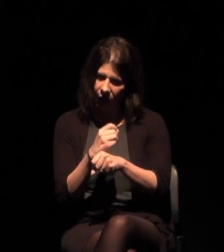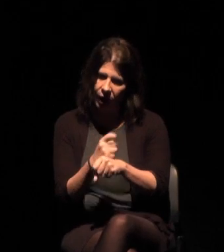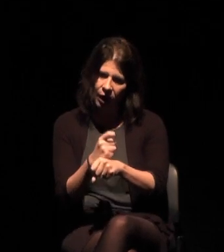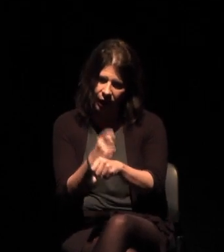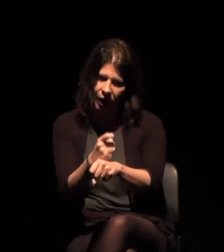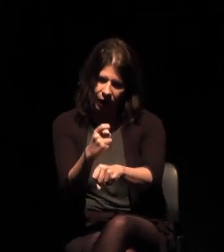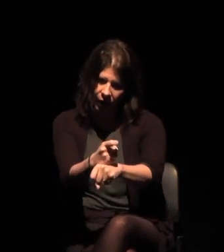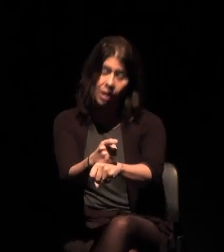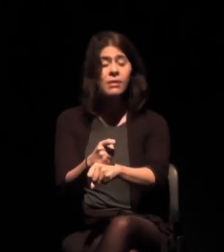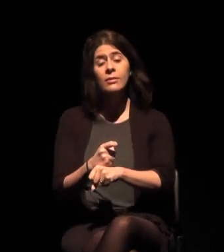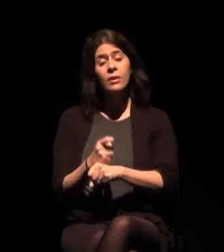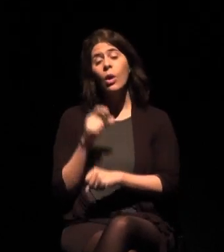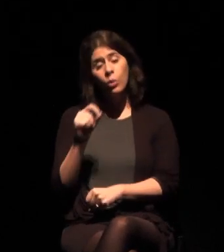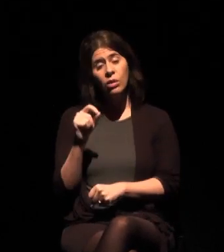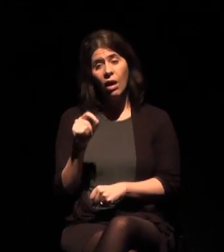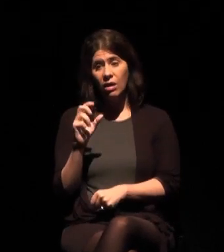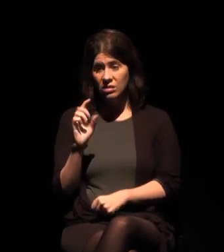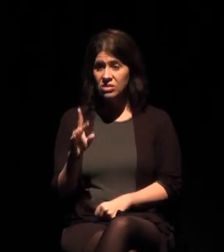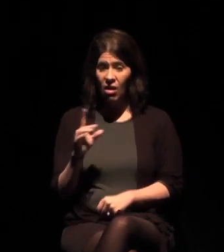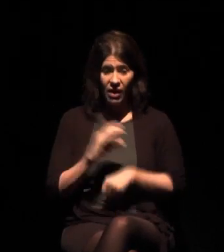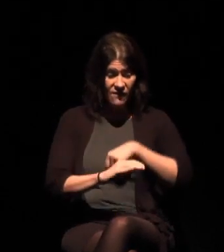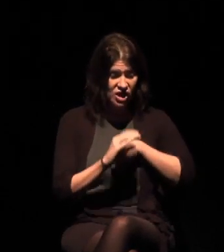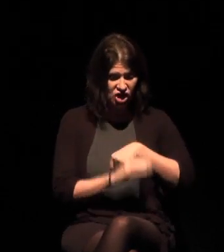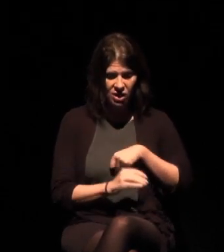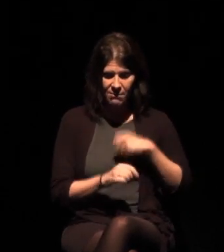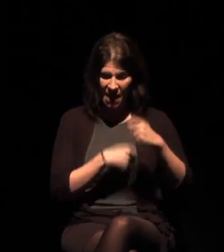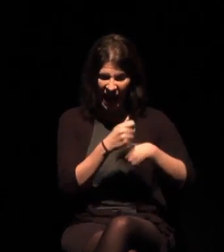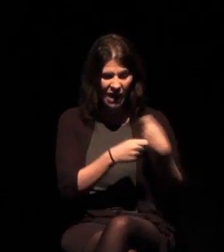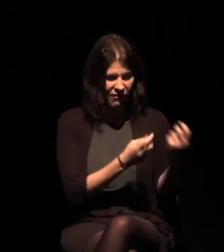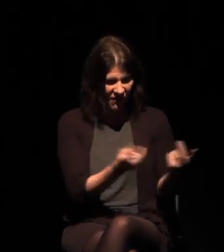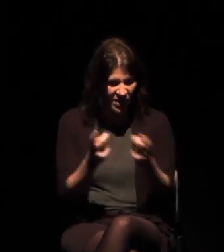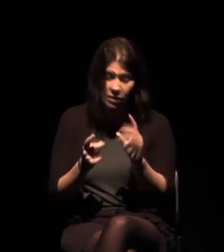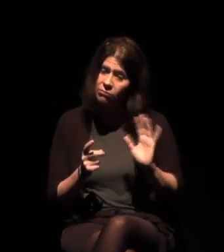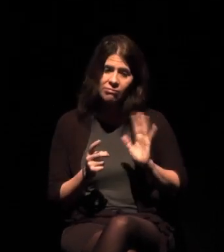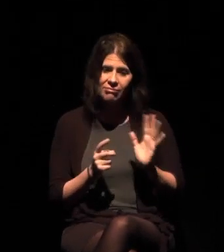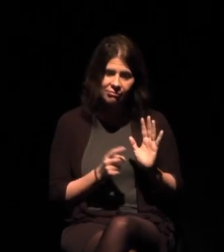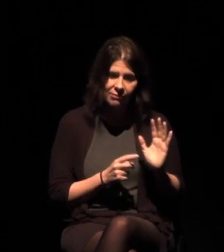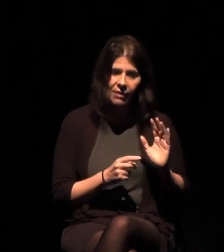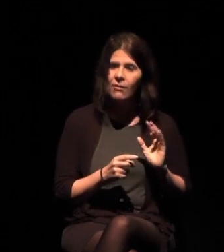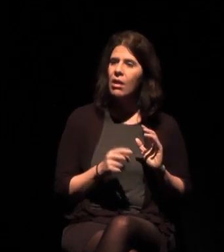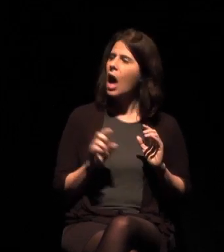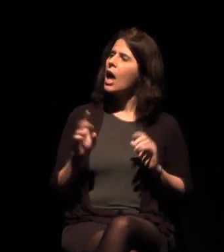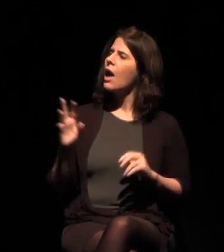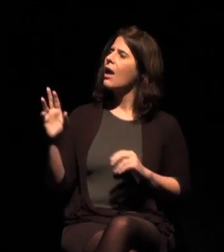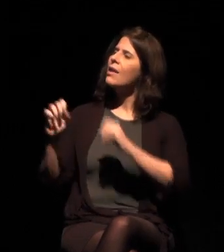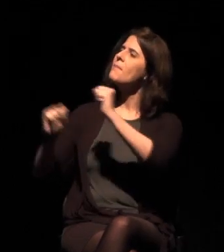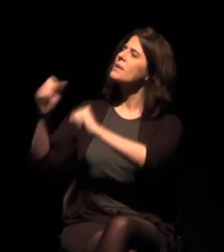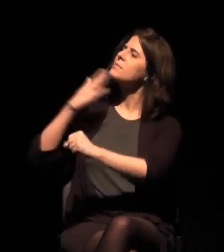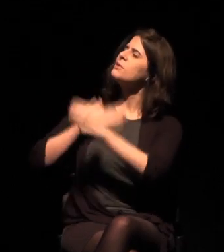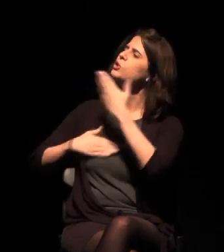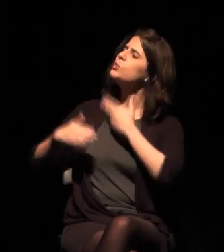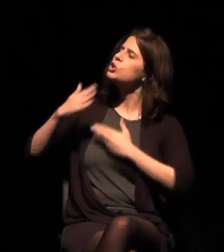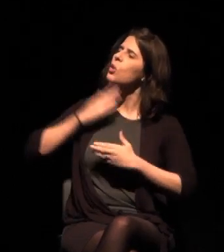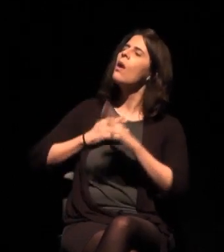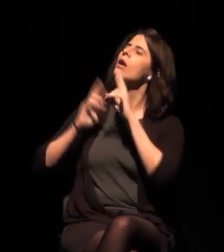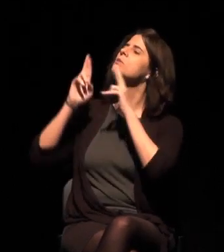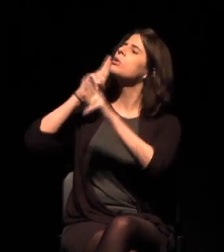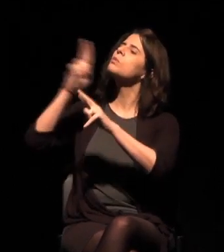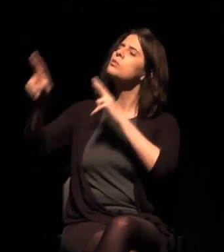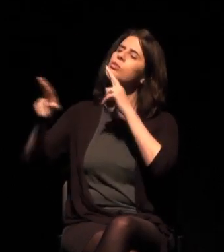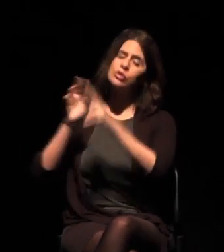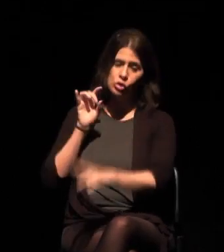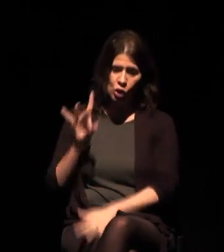apenas investir no mercado portanto vamos responder aquilo que as empresas querem apenas nós precisamos de